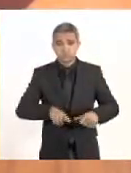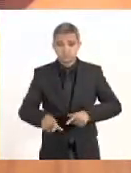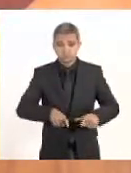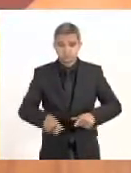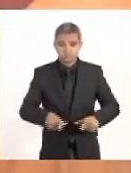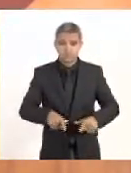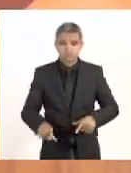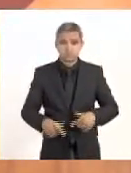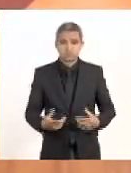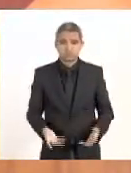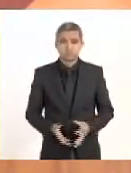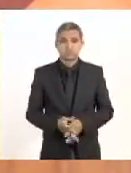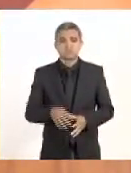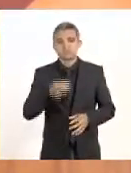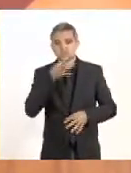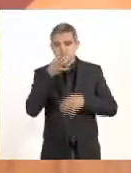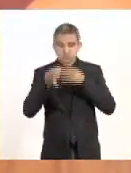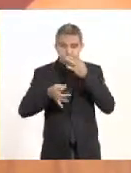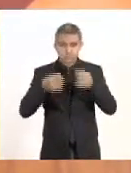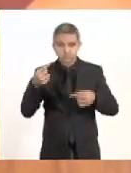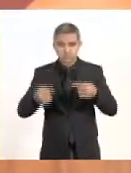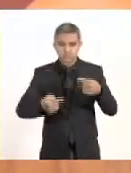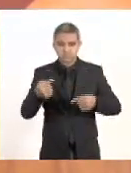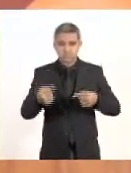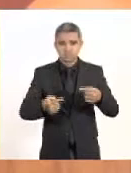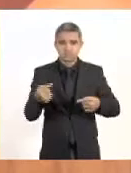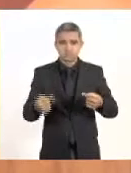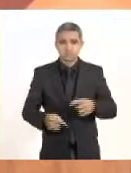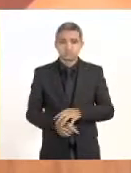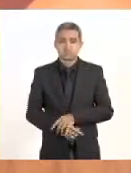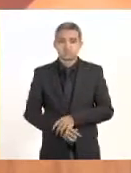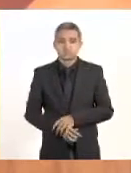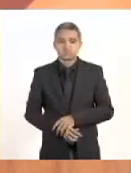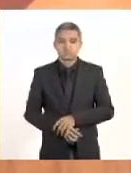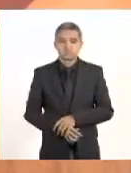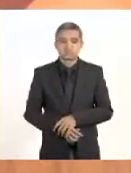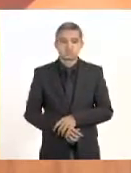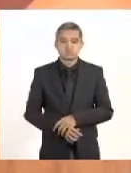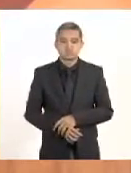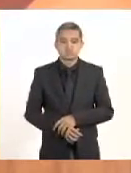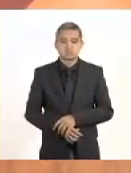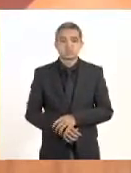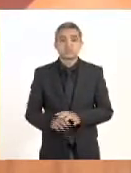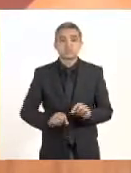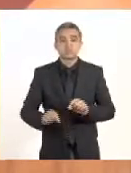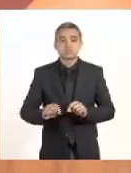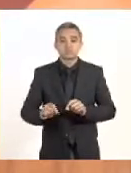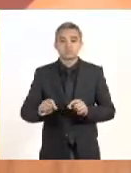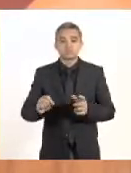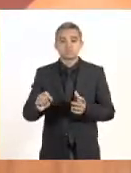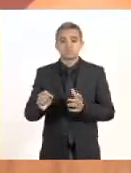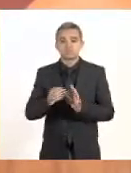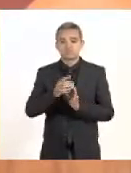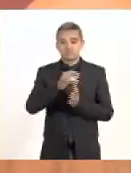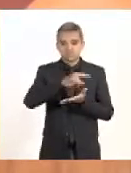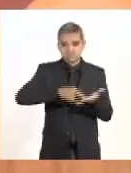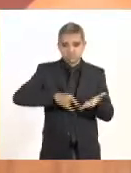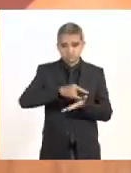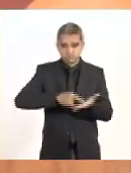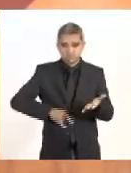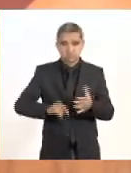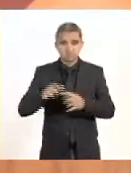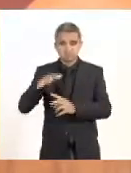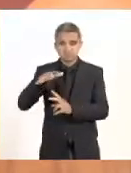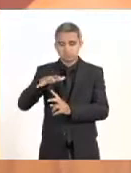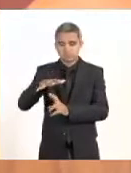para falarmos, discutirmos, debatermos as condições de regularização da vida litorânea. E houveram